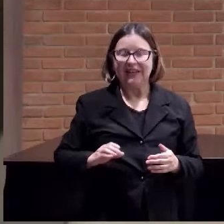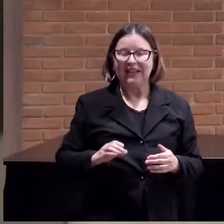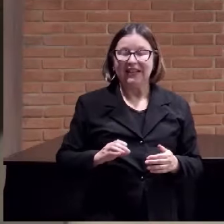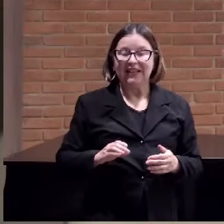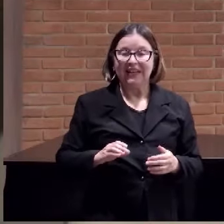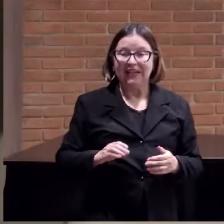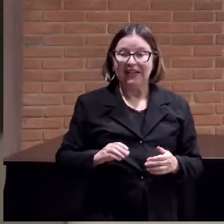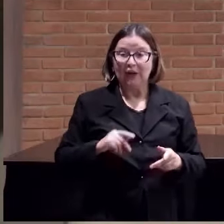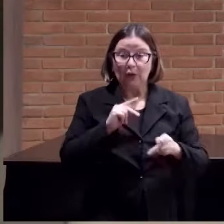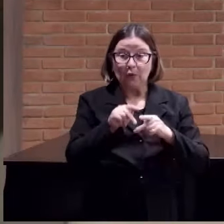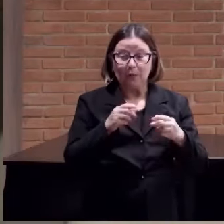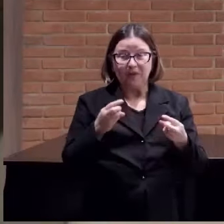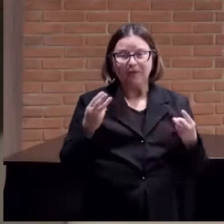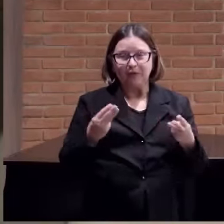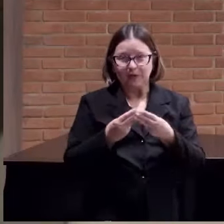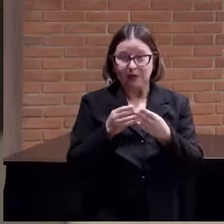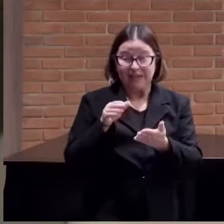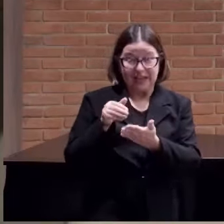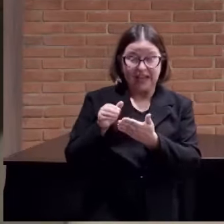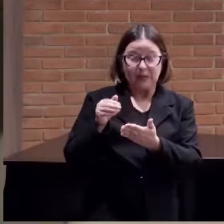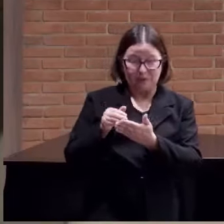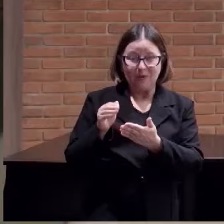Quando perguntaram, você é o pai dele?